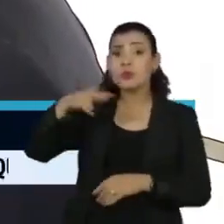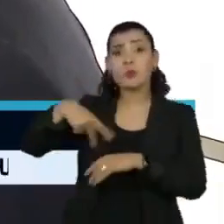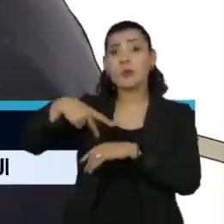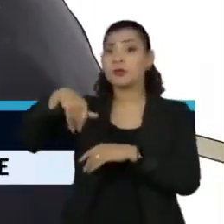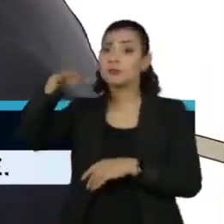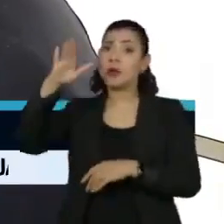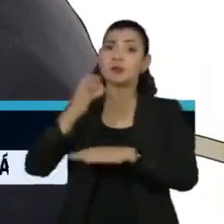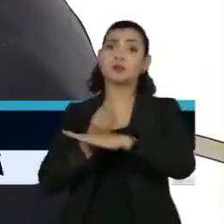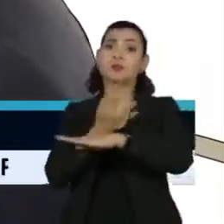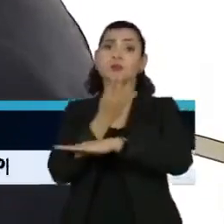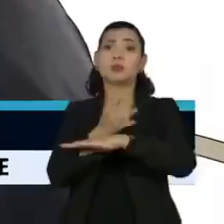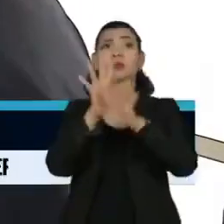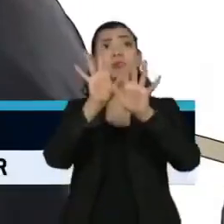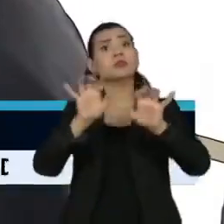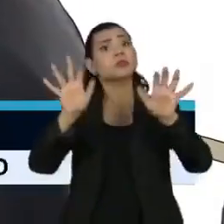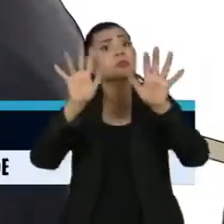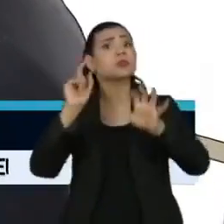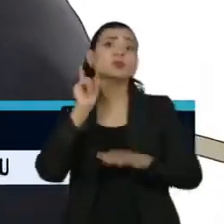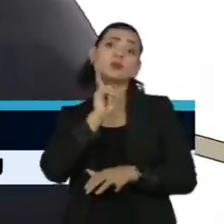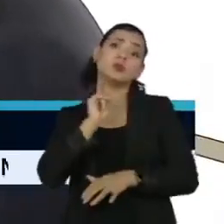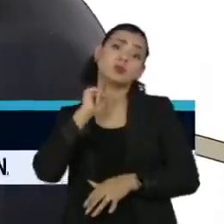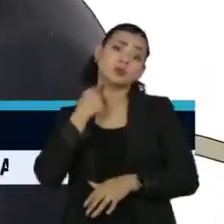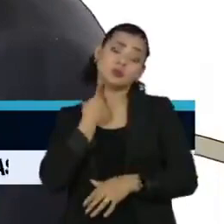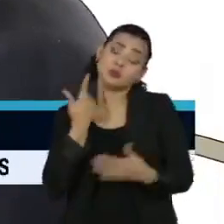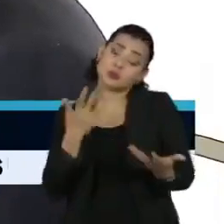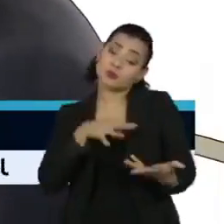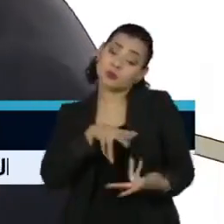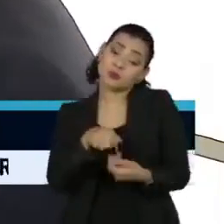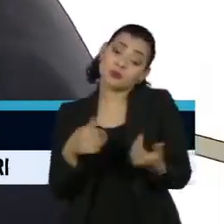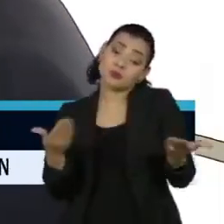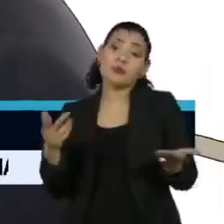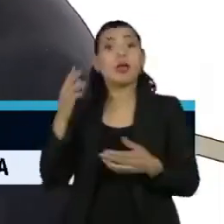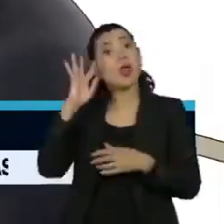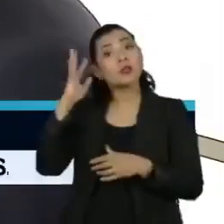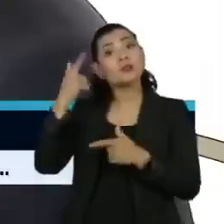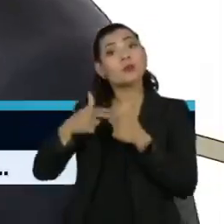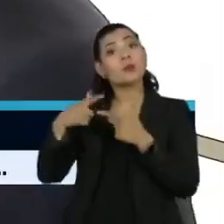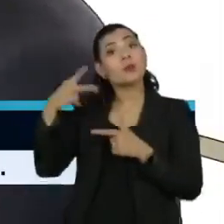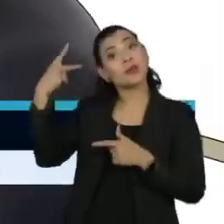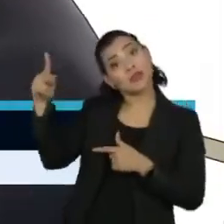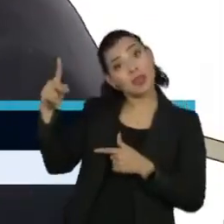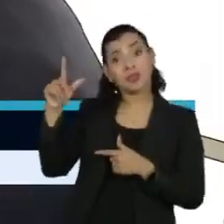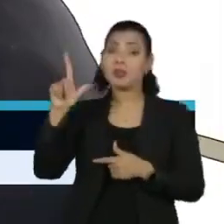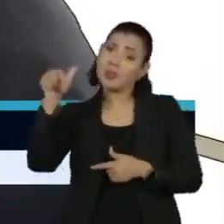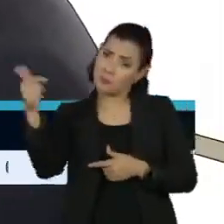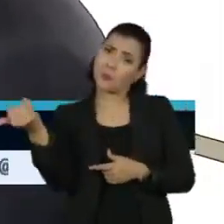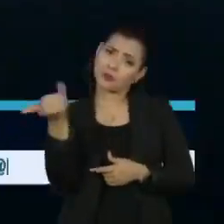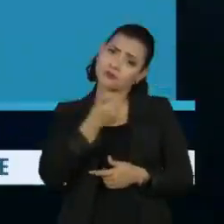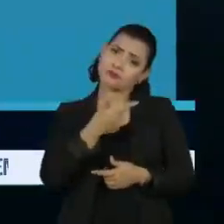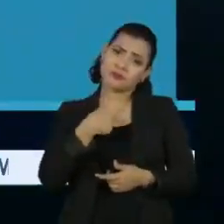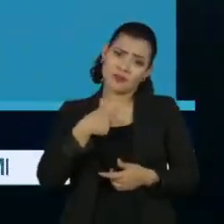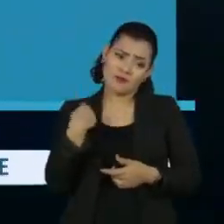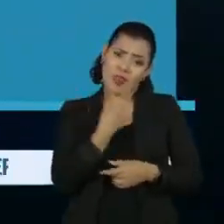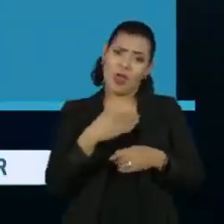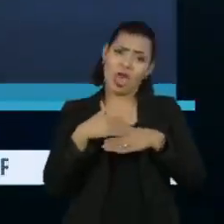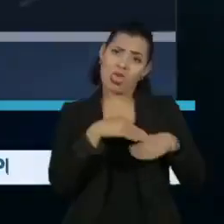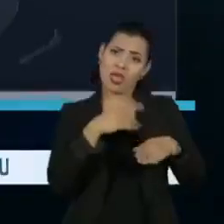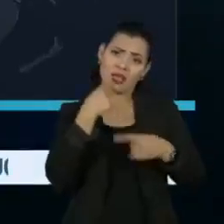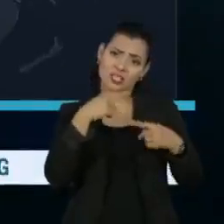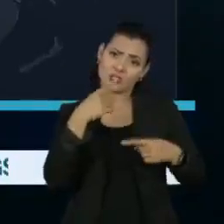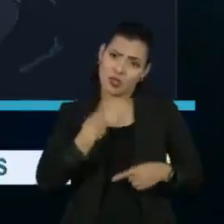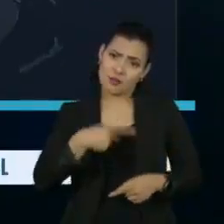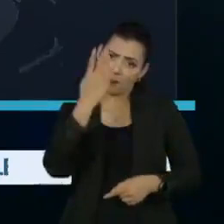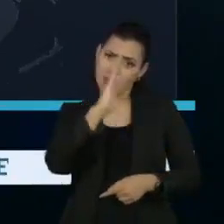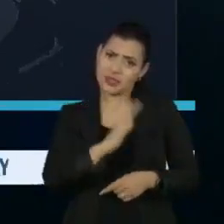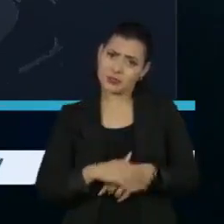mais emitem, né, gás carbônico aí no mundo, né? Então a gente primeiro tem que resolver os problemas deles, para depois vir para os nossos. Os Estados Unidos